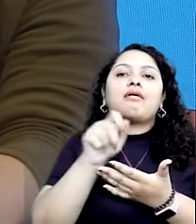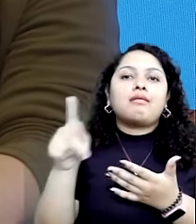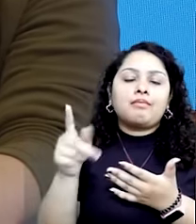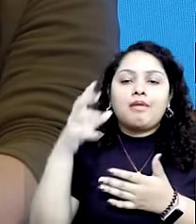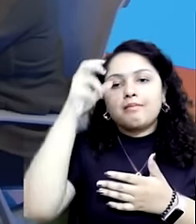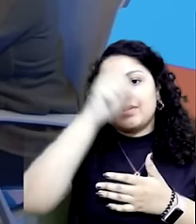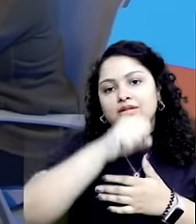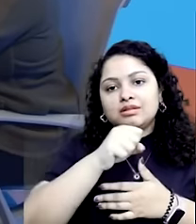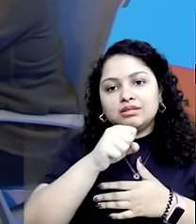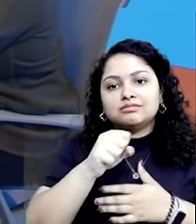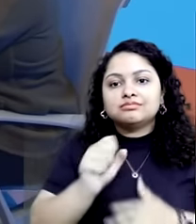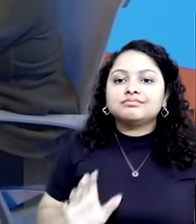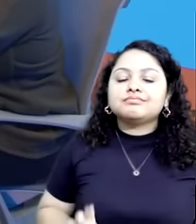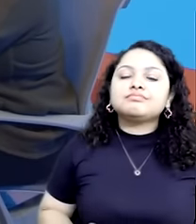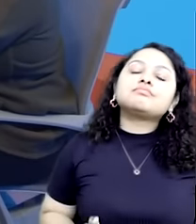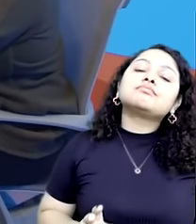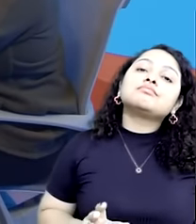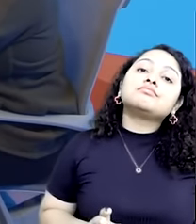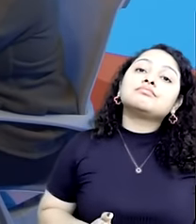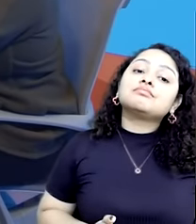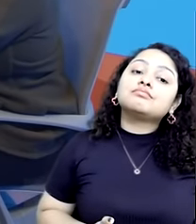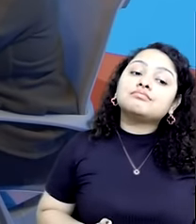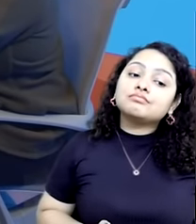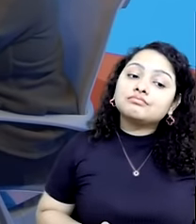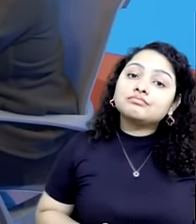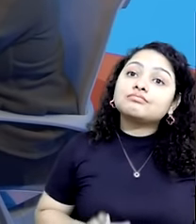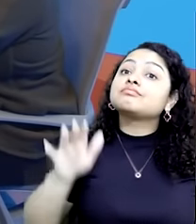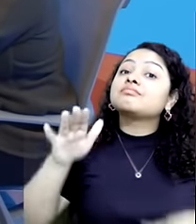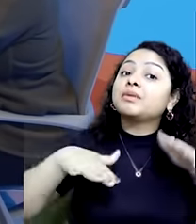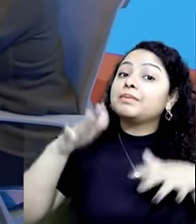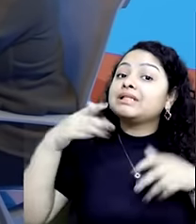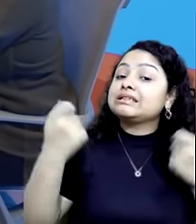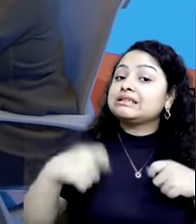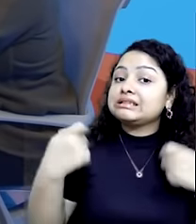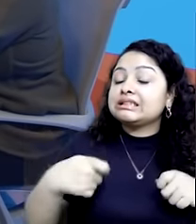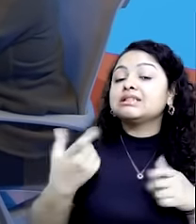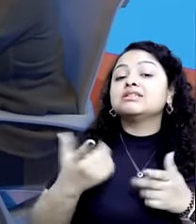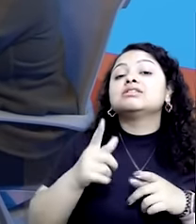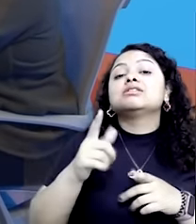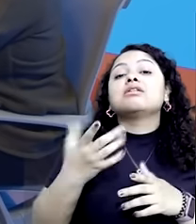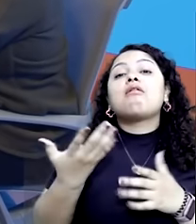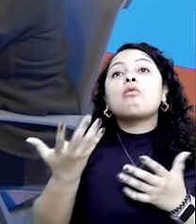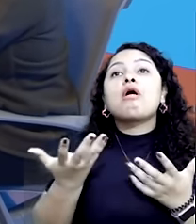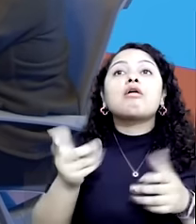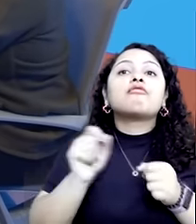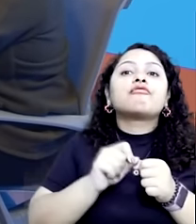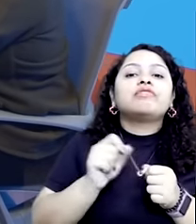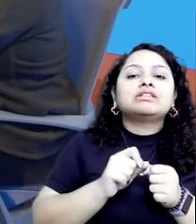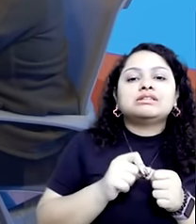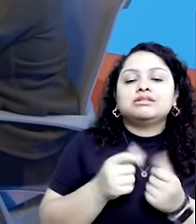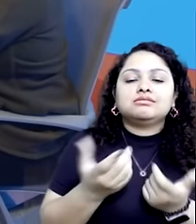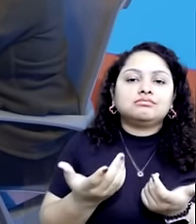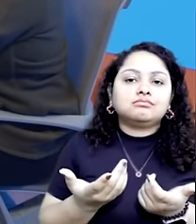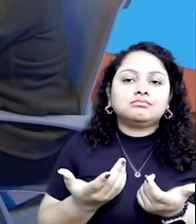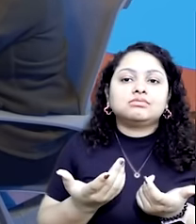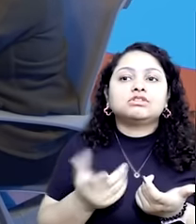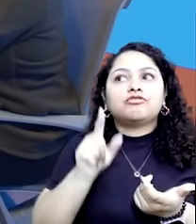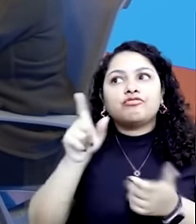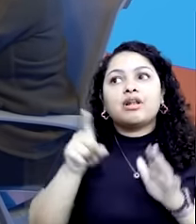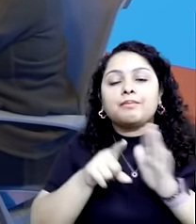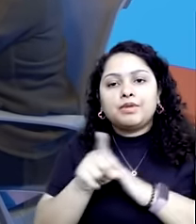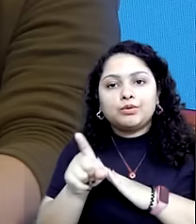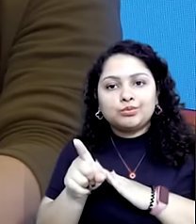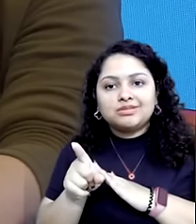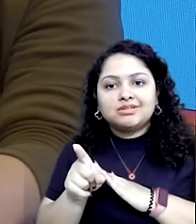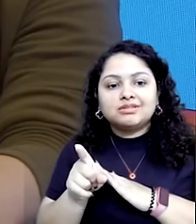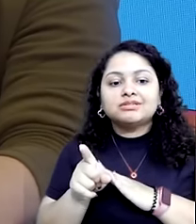gente não tem como então de acordo com a necessidade de as funções que você Ah eu quero fazer tal camada Então você vai lá e pergunta então você